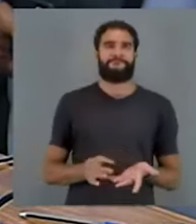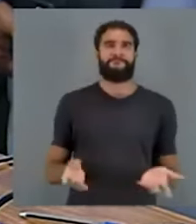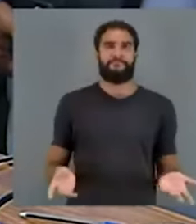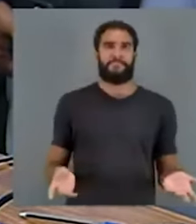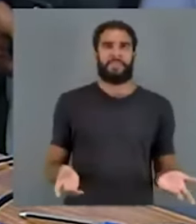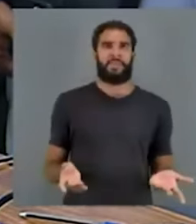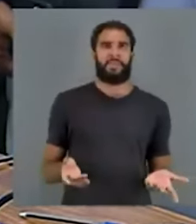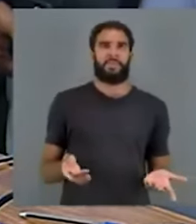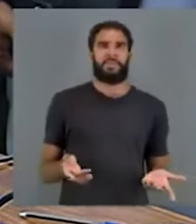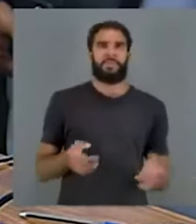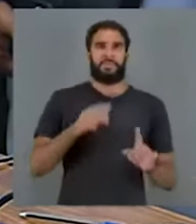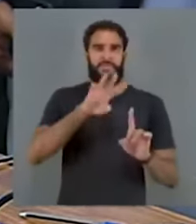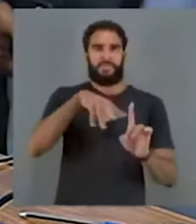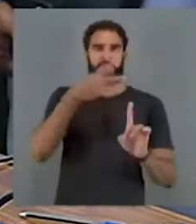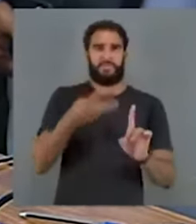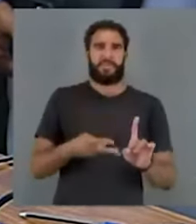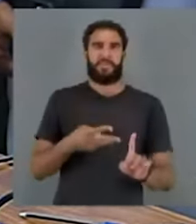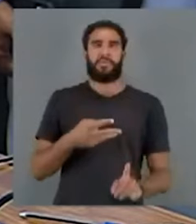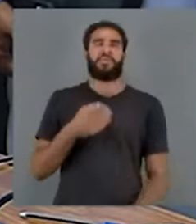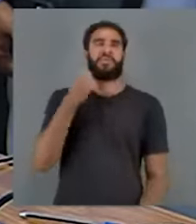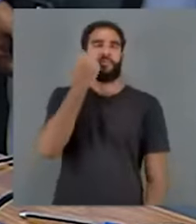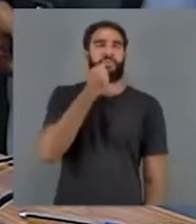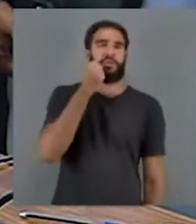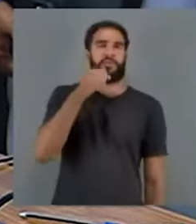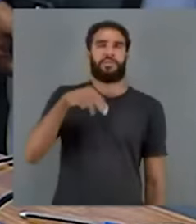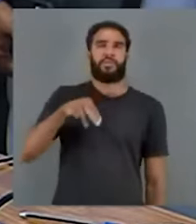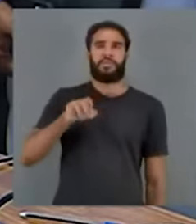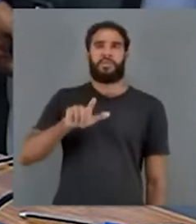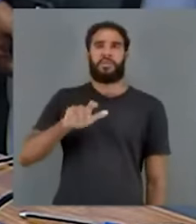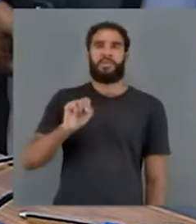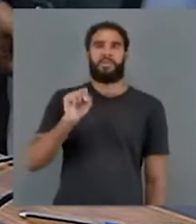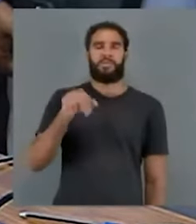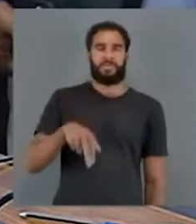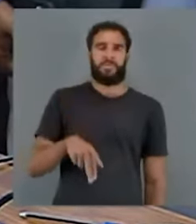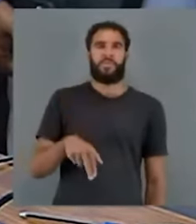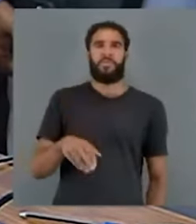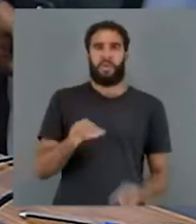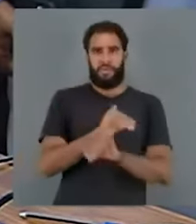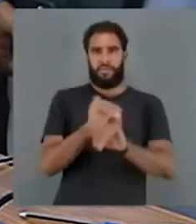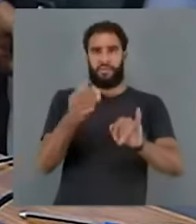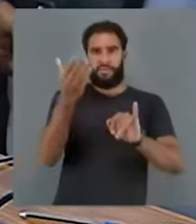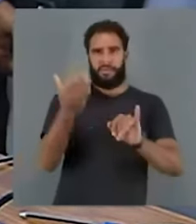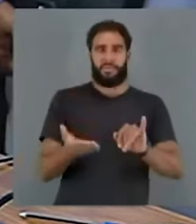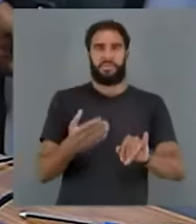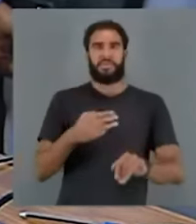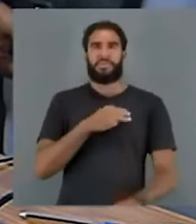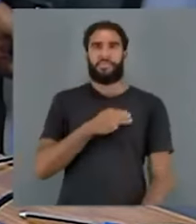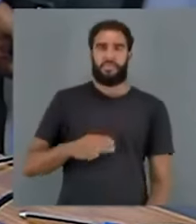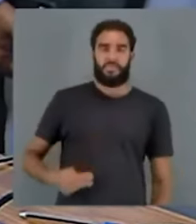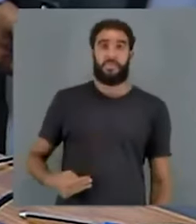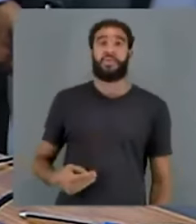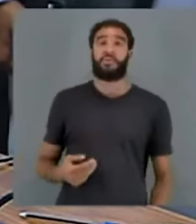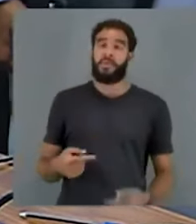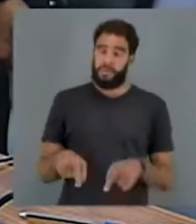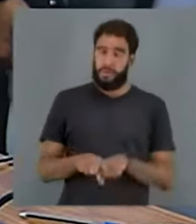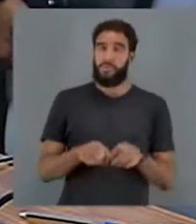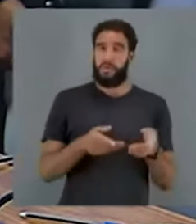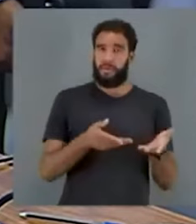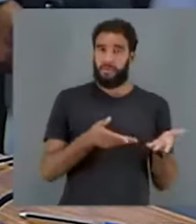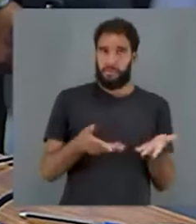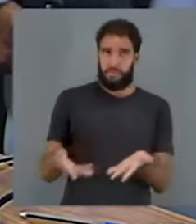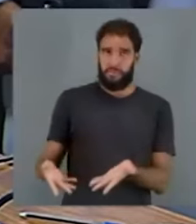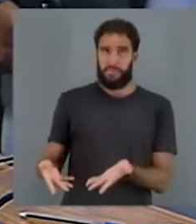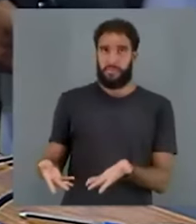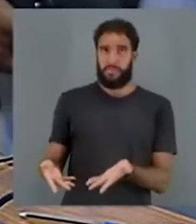elogios do Nelsinho trade a todos os senhores também é um ministro damus e quero lhe fazer um convite ministração